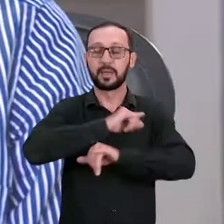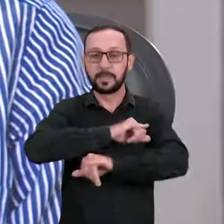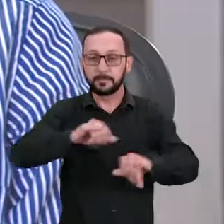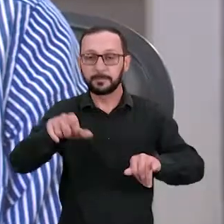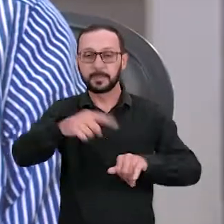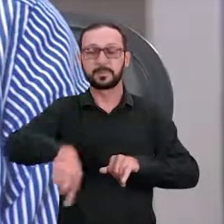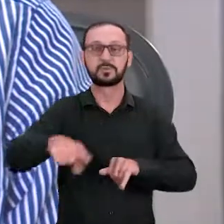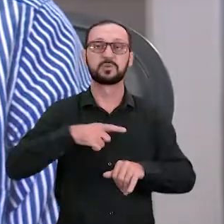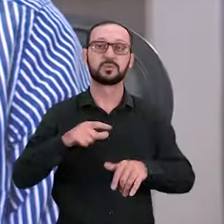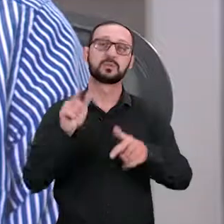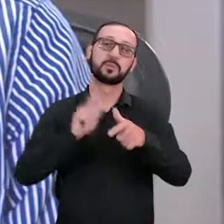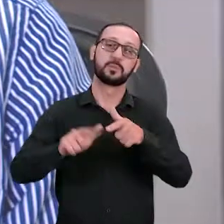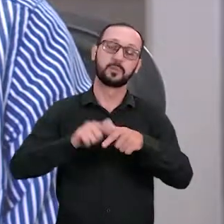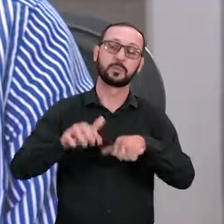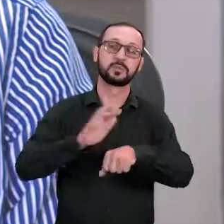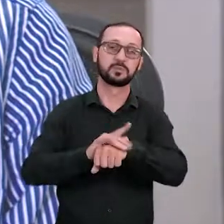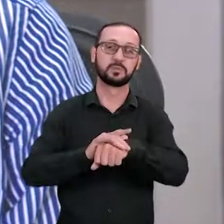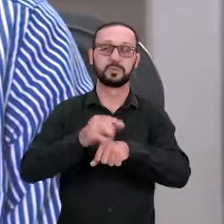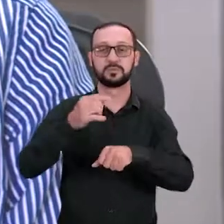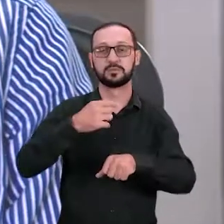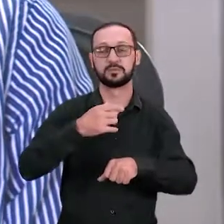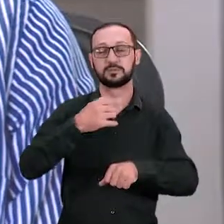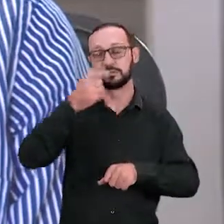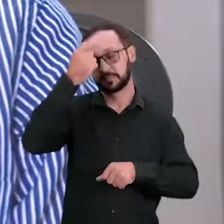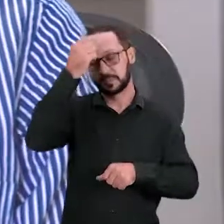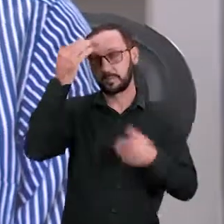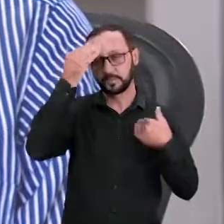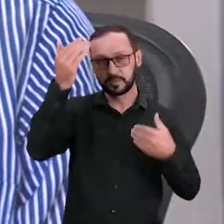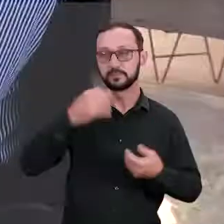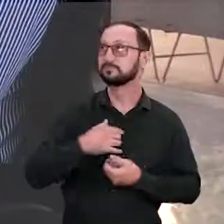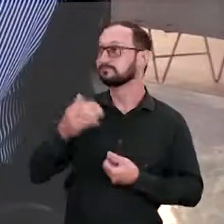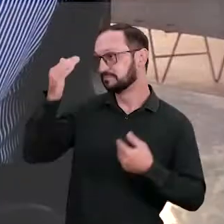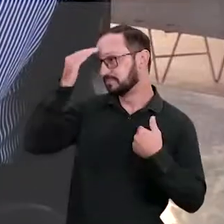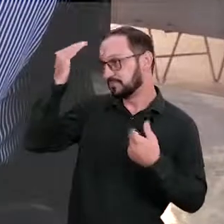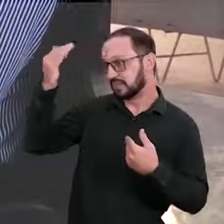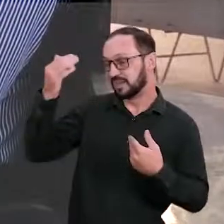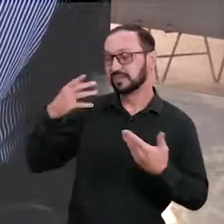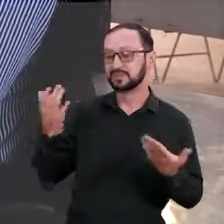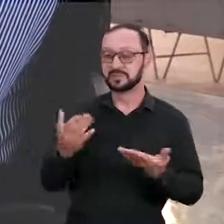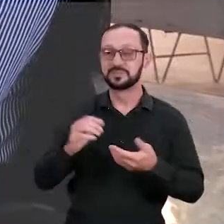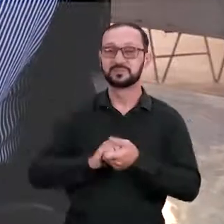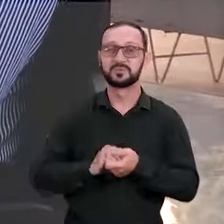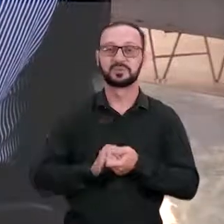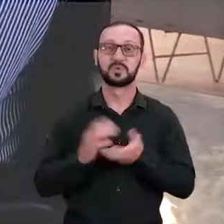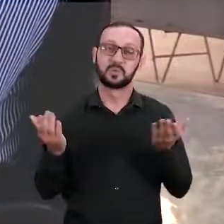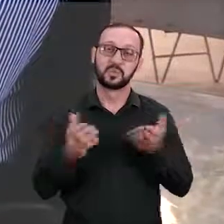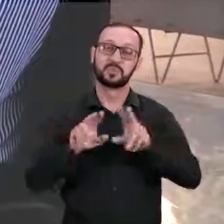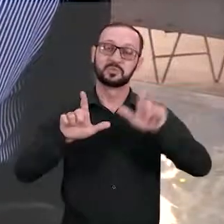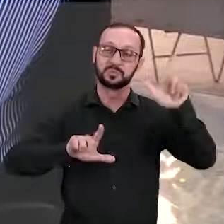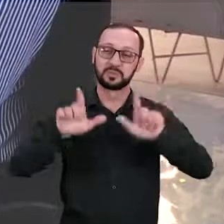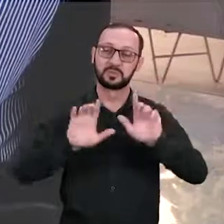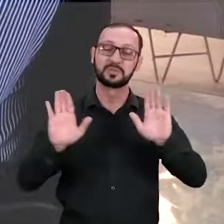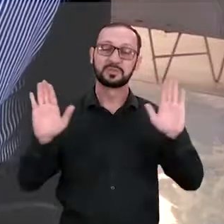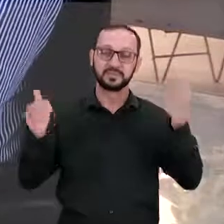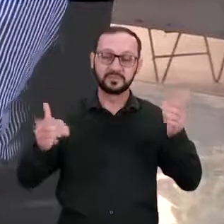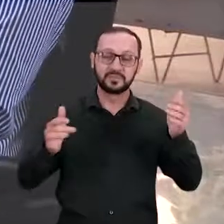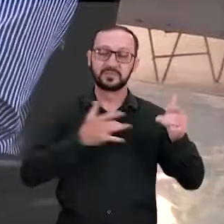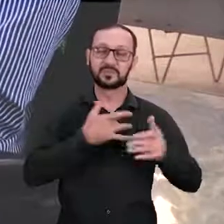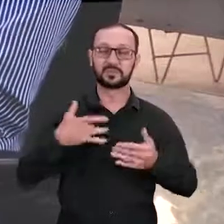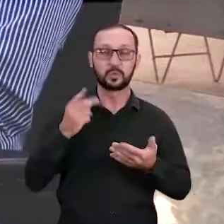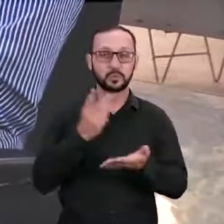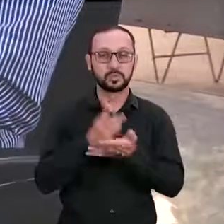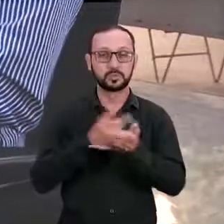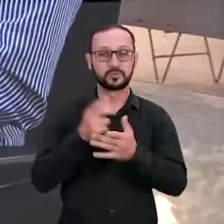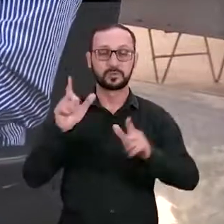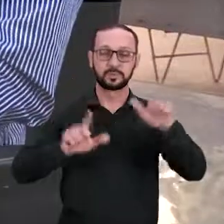para as pessoas que sofrem dessas doenças mentais. Muito obrigado. Obrigada, doutor. O Saúde em Foco fica por aqui. Continue